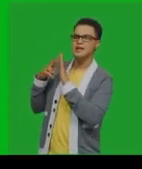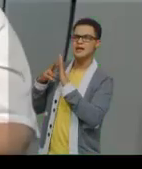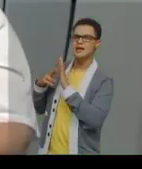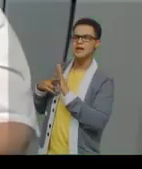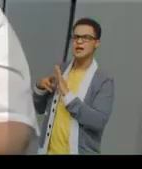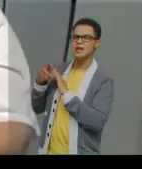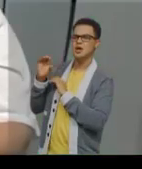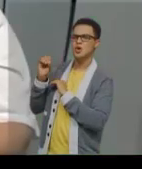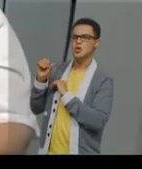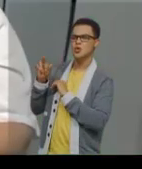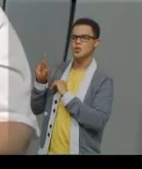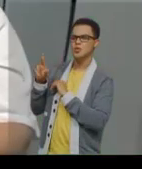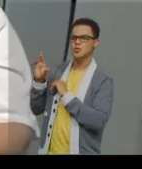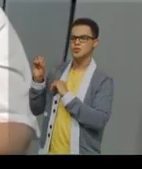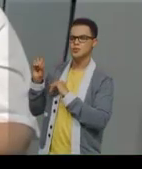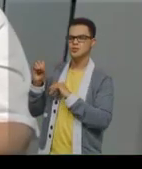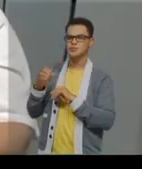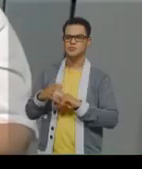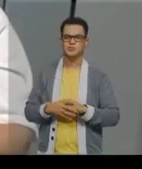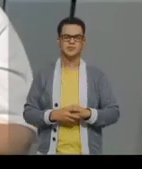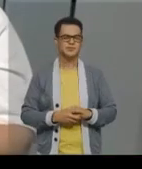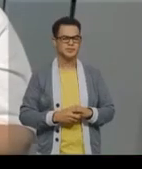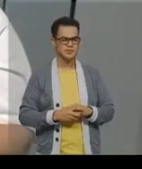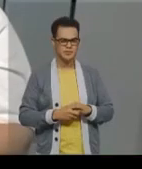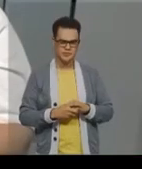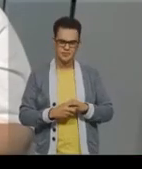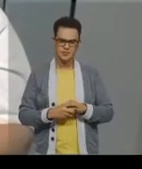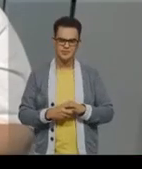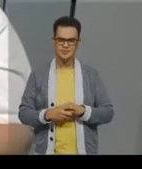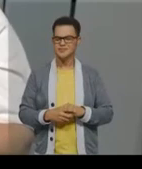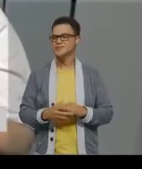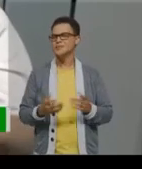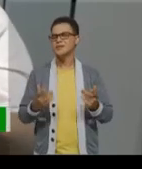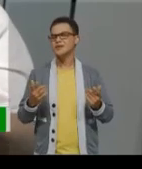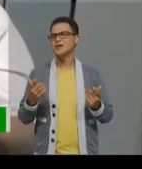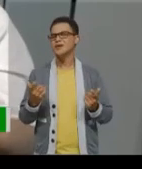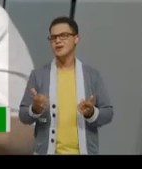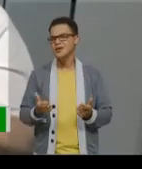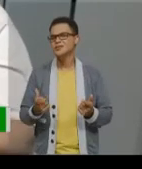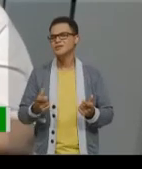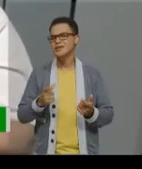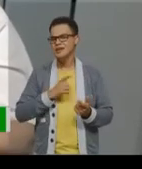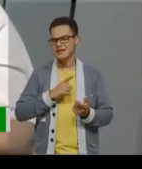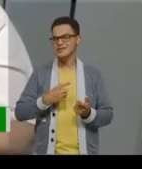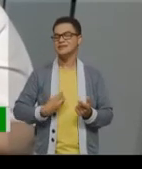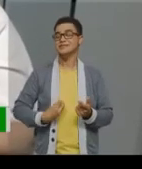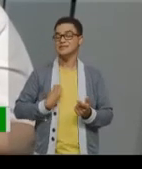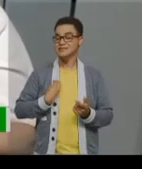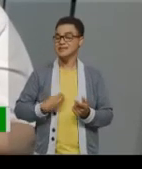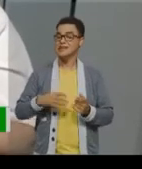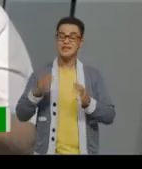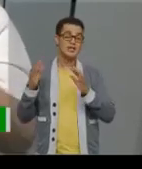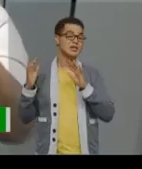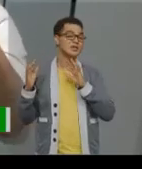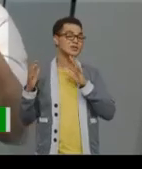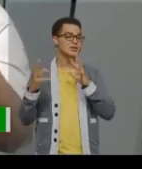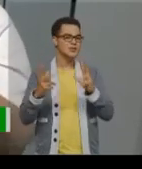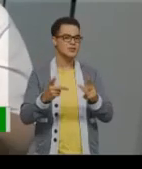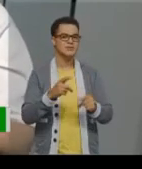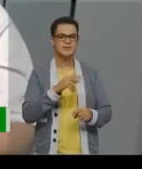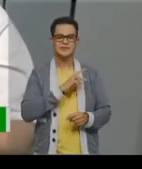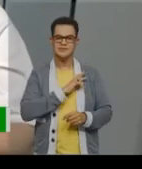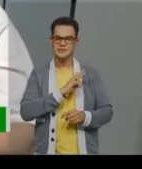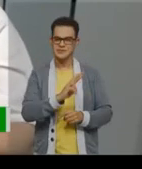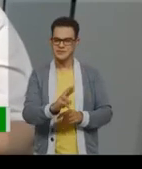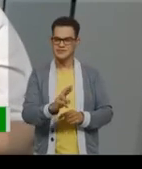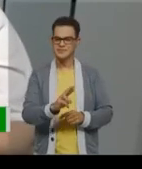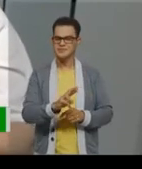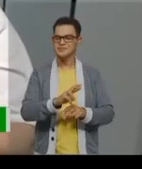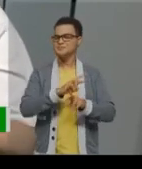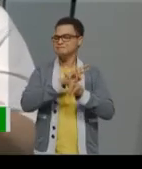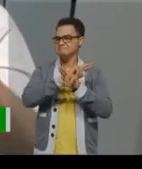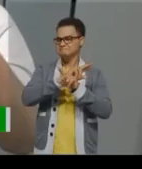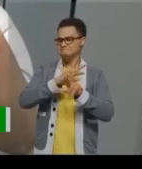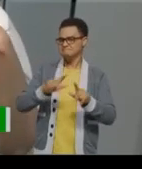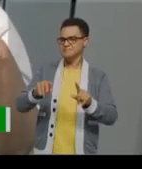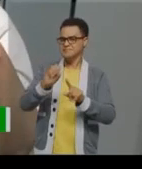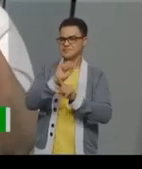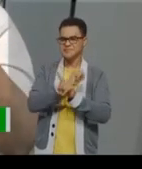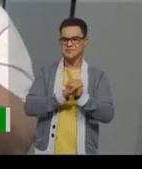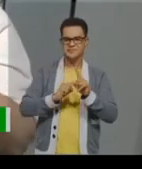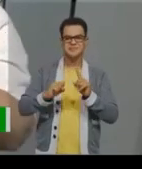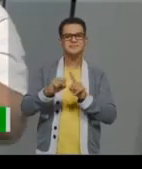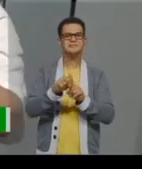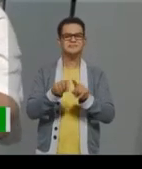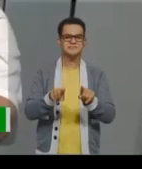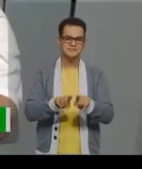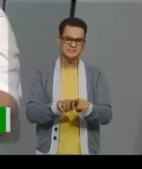as regras de ouro, elas estão presentes em todas as religiões e em muitas sociedades também, elas, mesmo